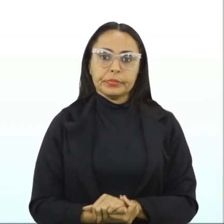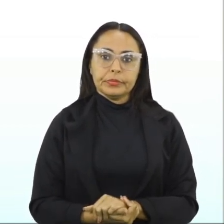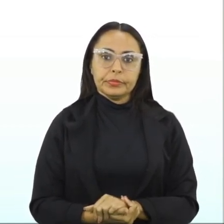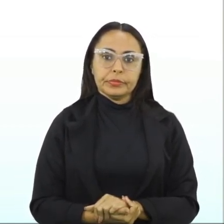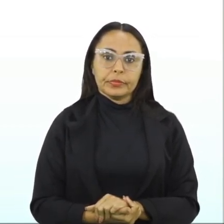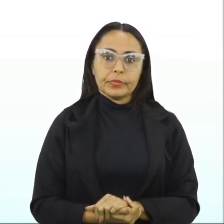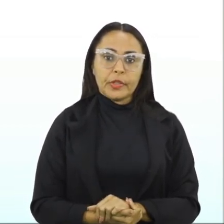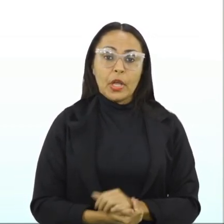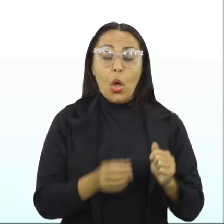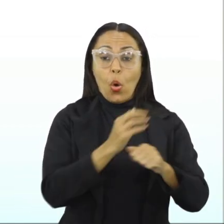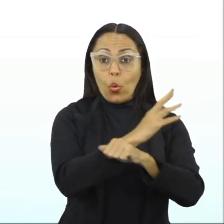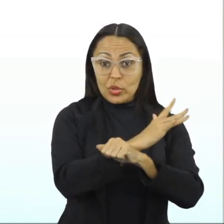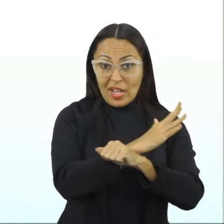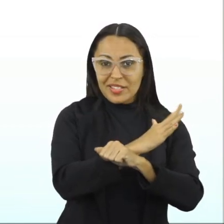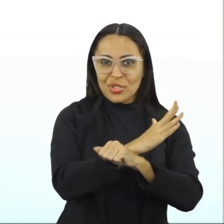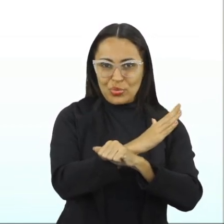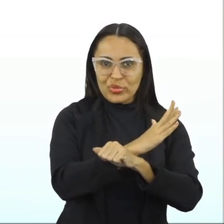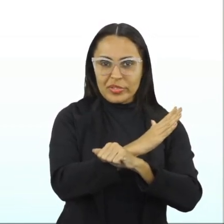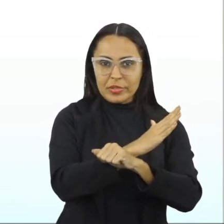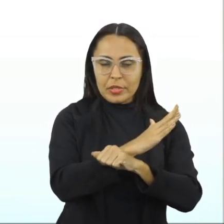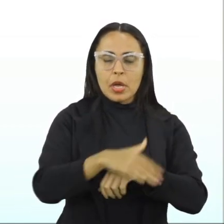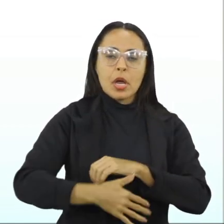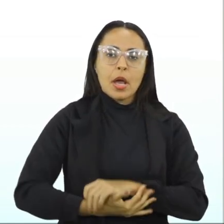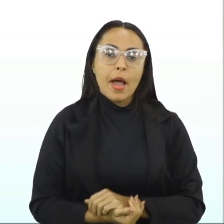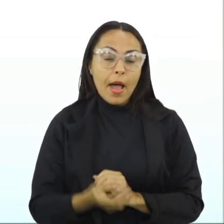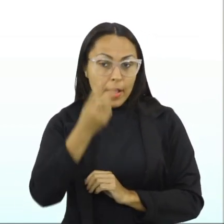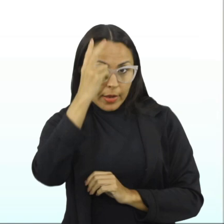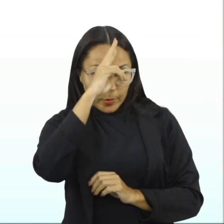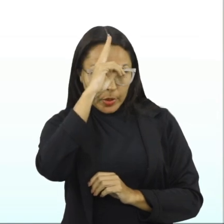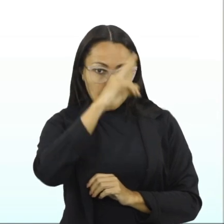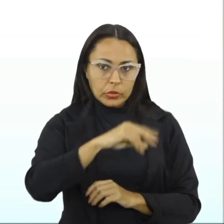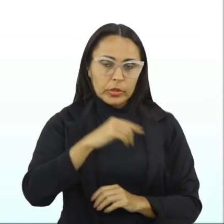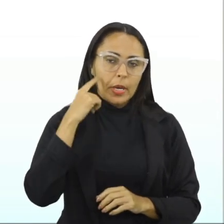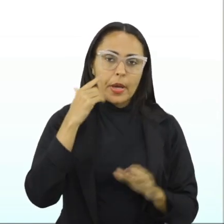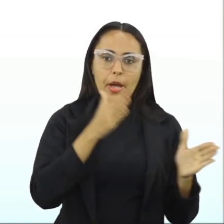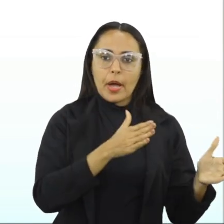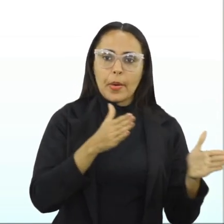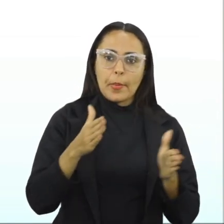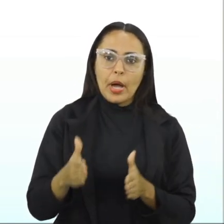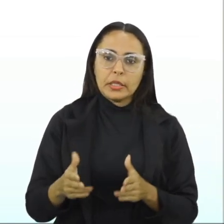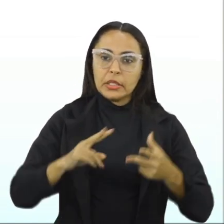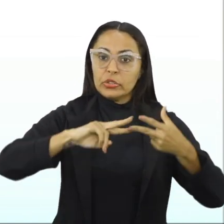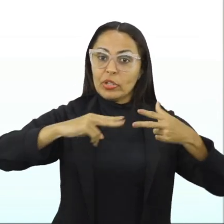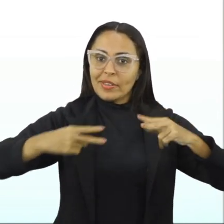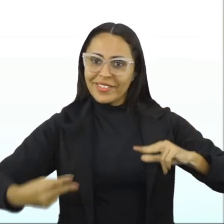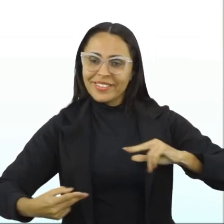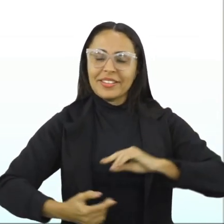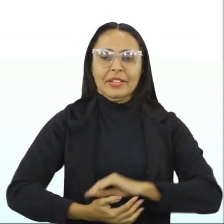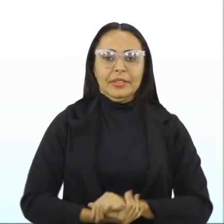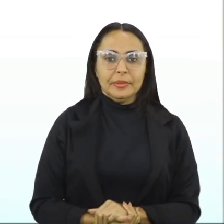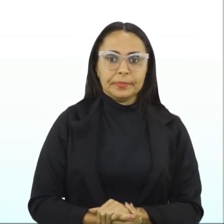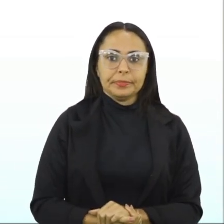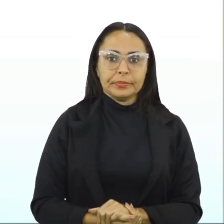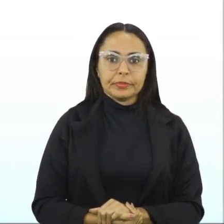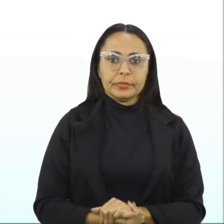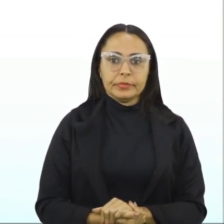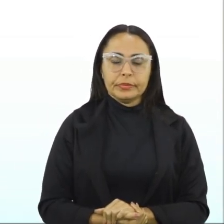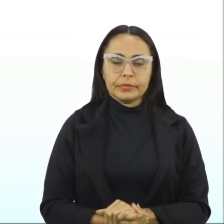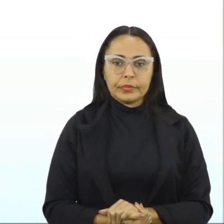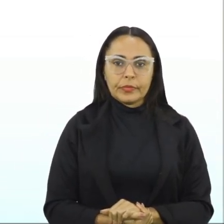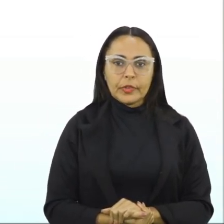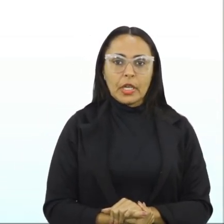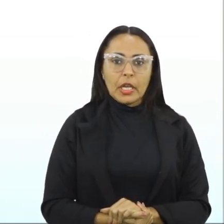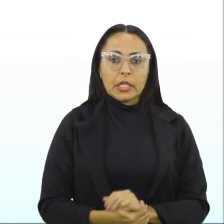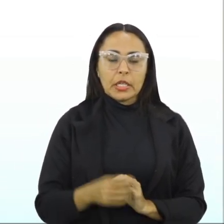os ácidos nucleicos, tá? Lembre que os ácidos nucleicos é a parte genética. A gente vai ter os